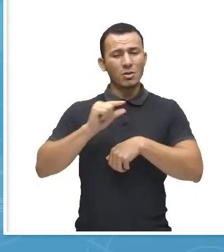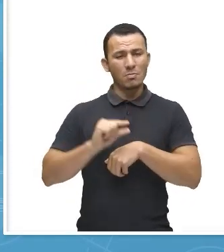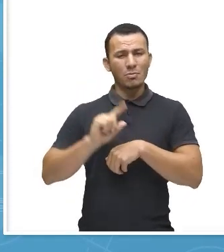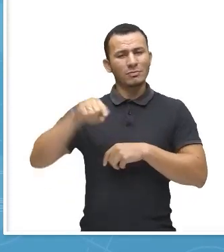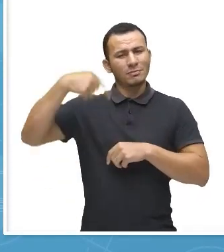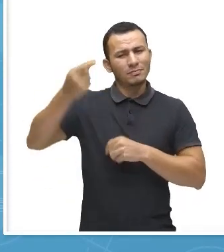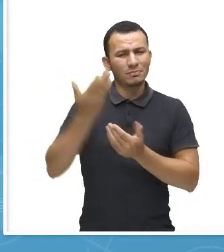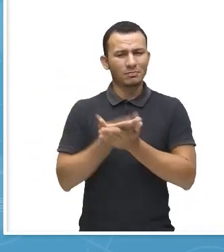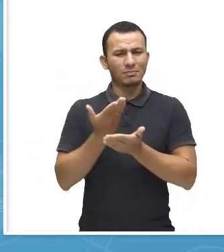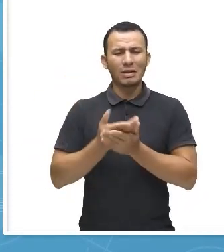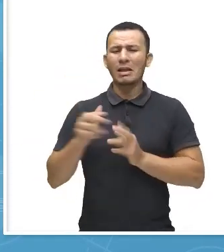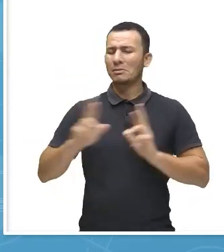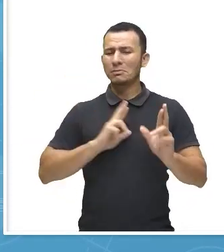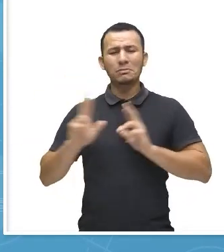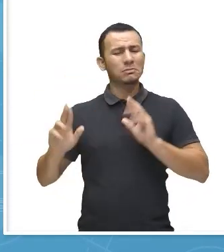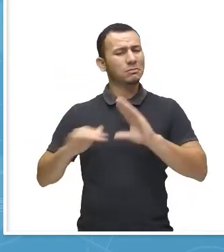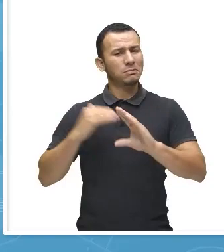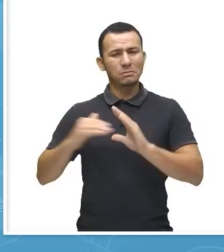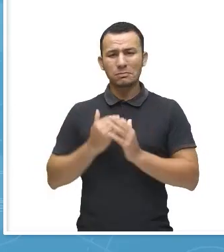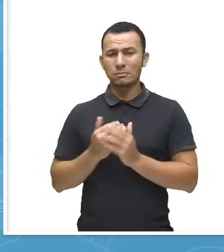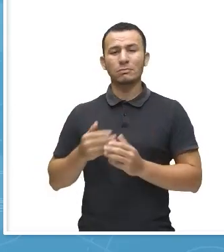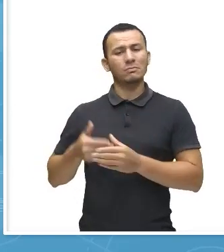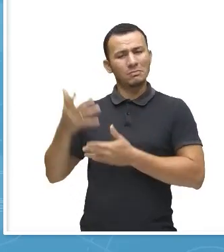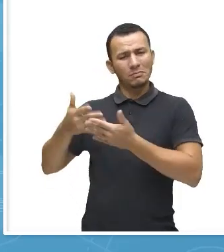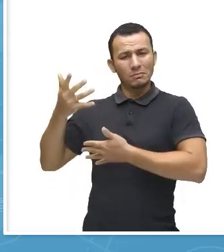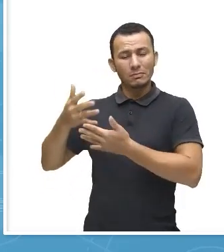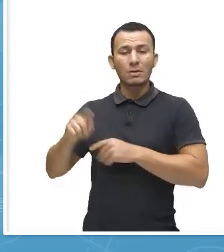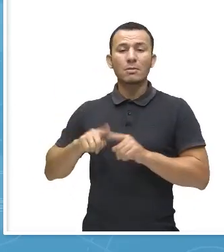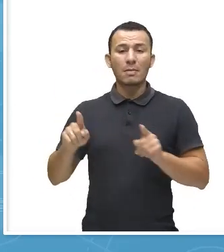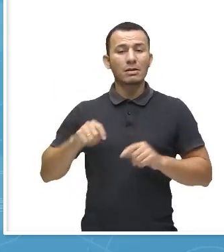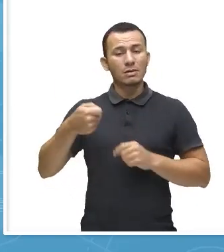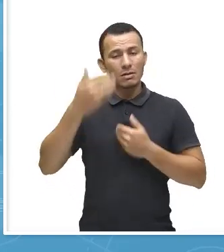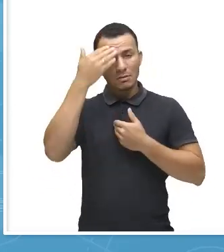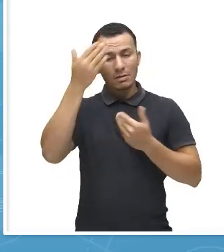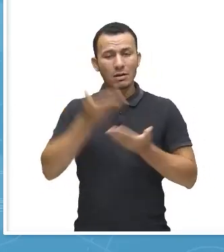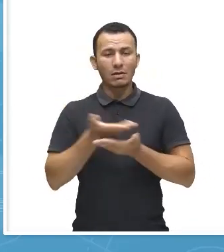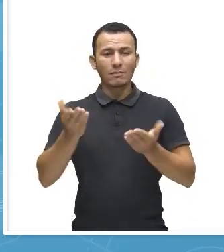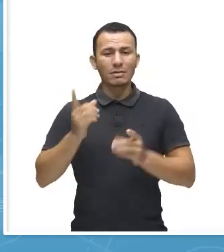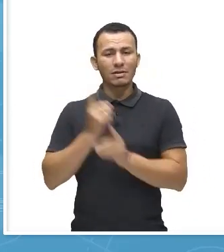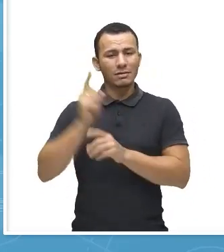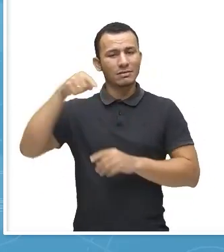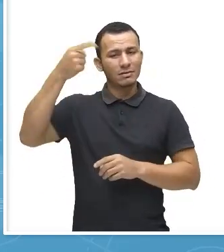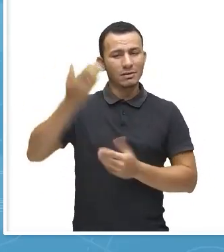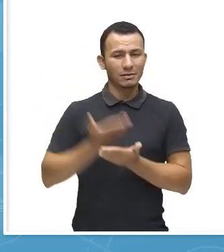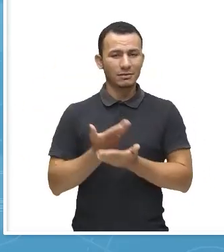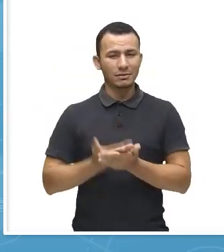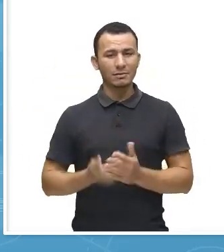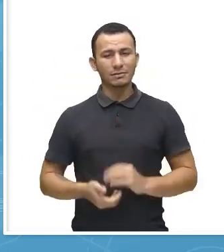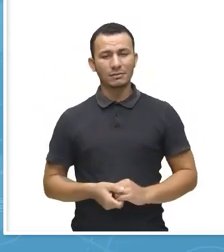próxima, porque são muitas respostas e pouco tempo. Mas eu agradeço aí a todo mundo e até uma próxima aula.